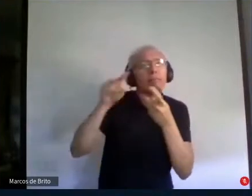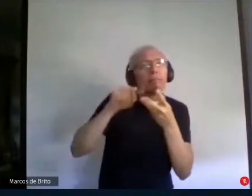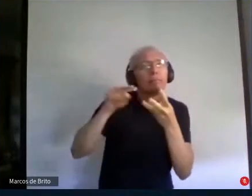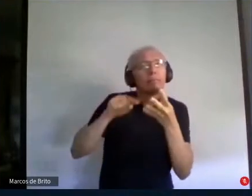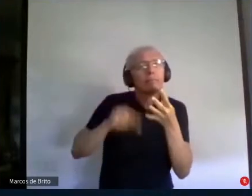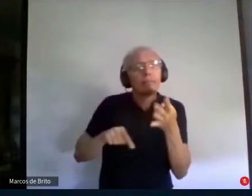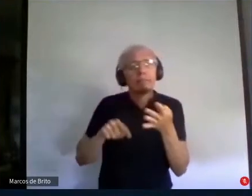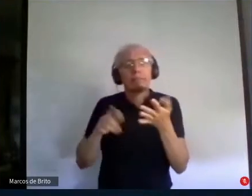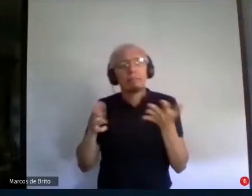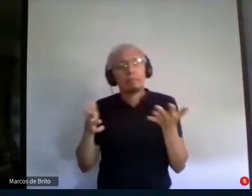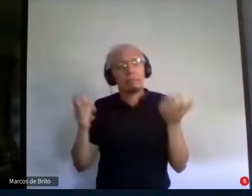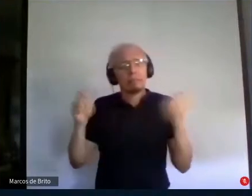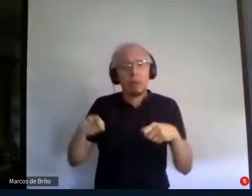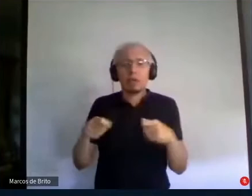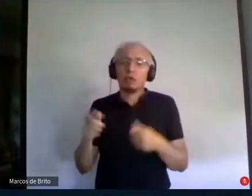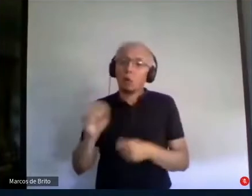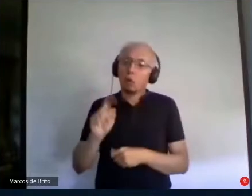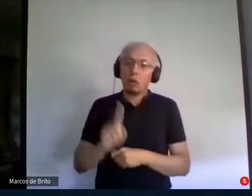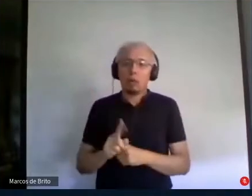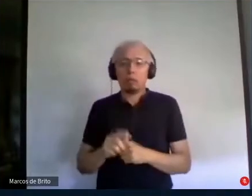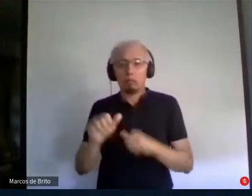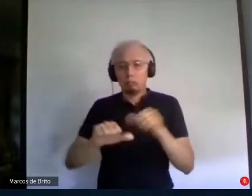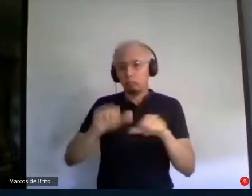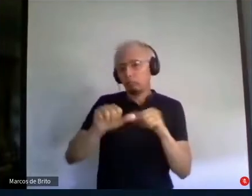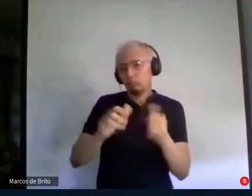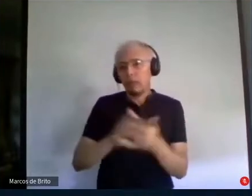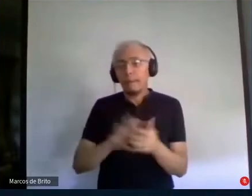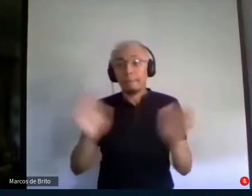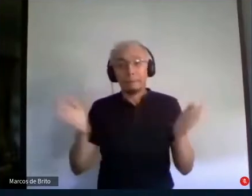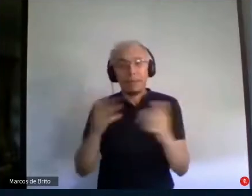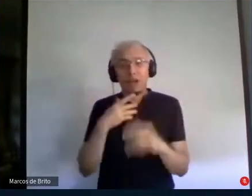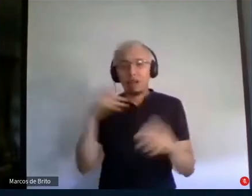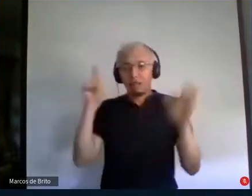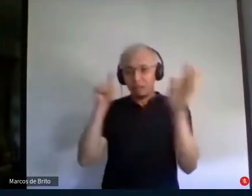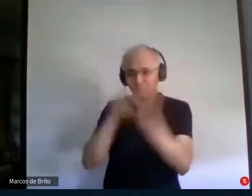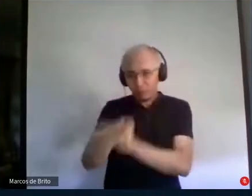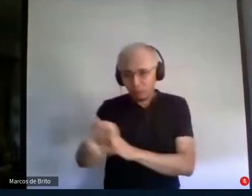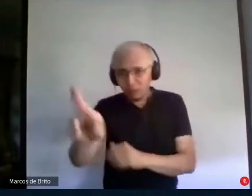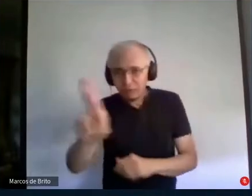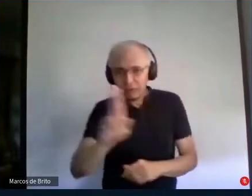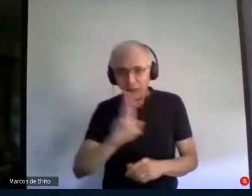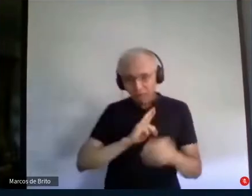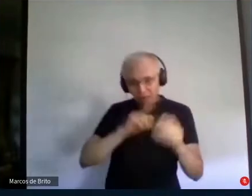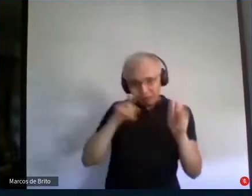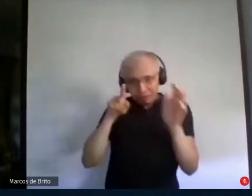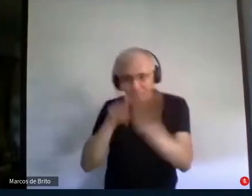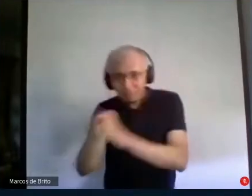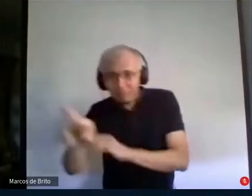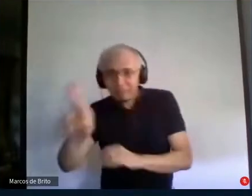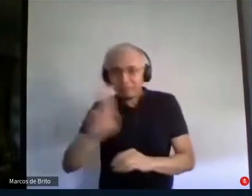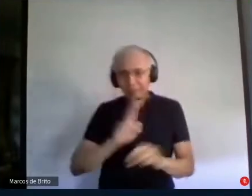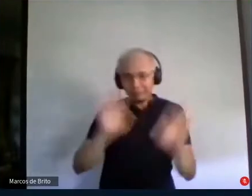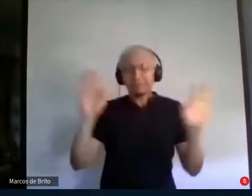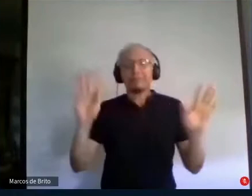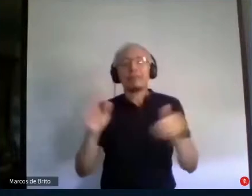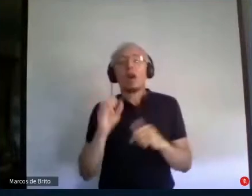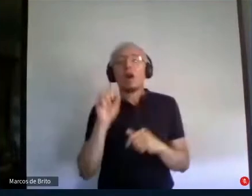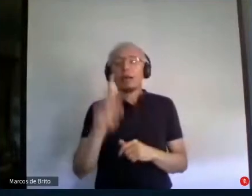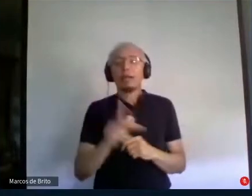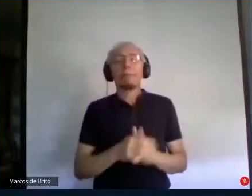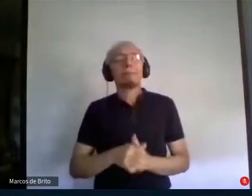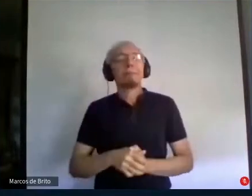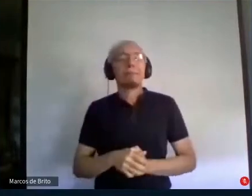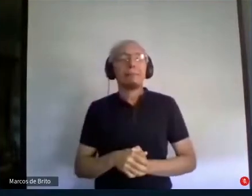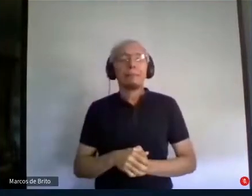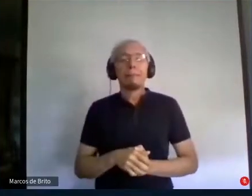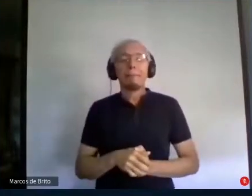ao seu objeto de estudo. A partir de agora, eu vou te fazendo perguntas e você vai me situando, tá bom? Então, vamos